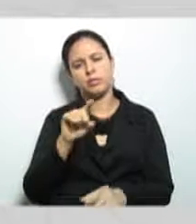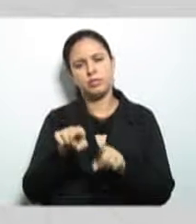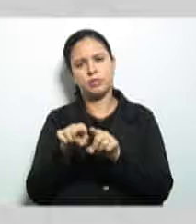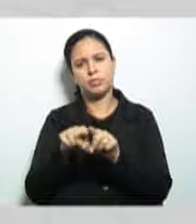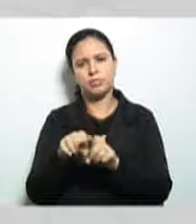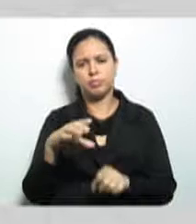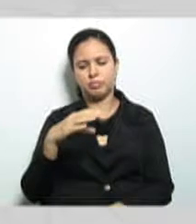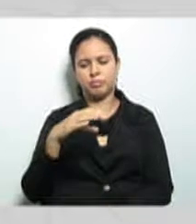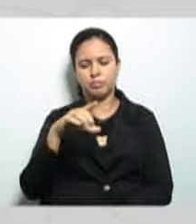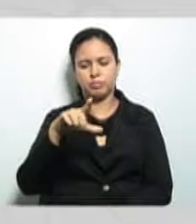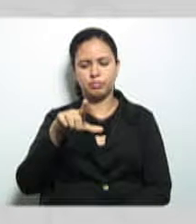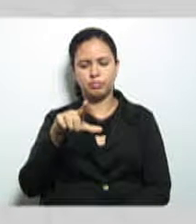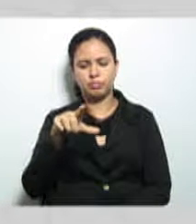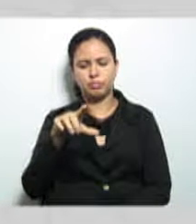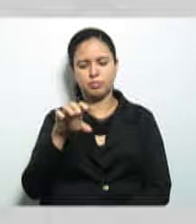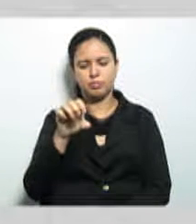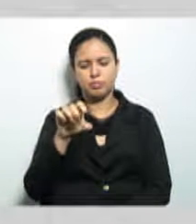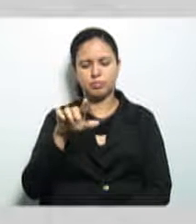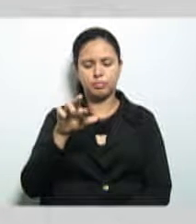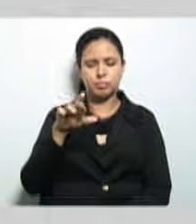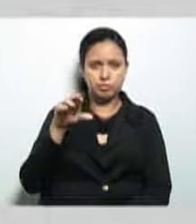desse sistema.